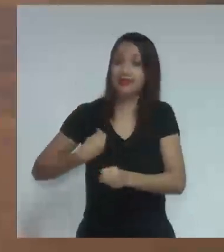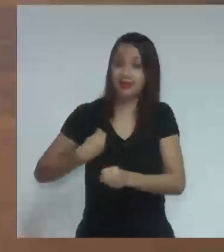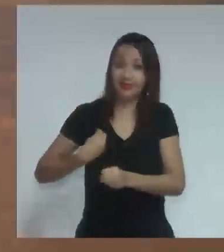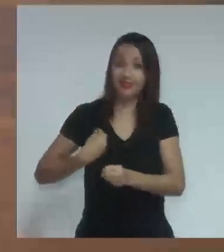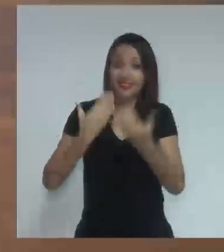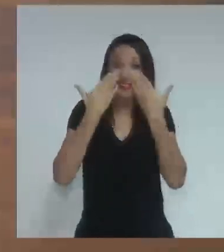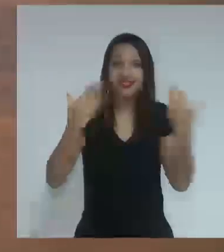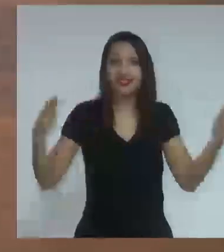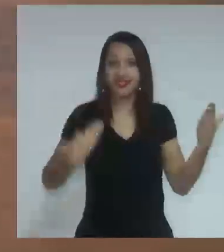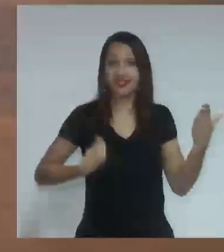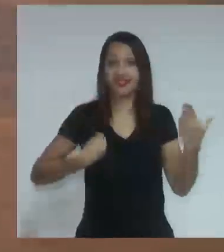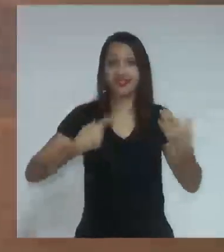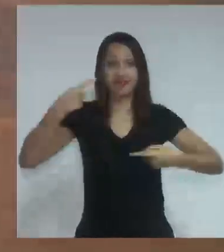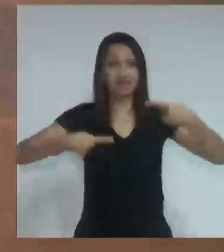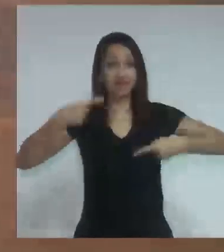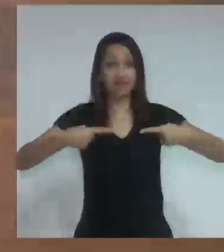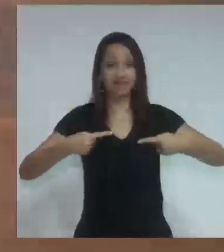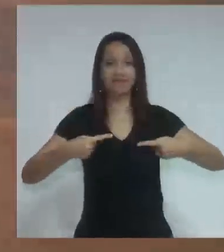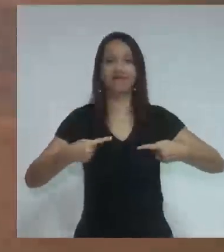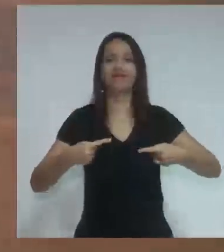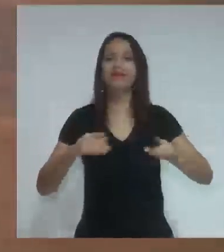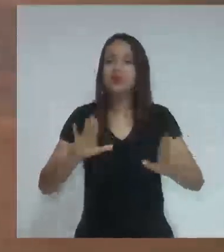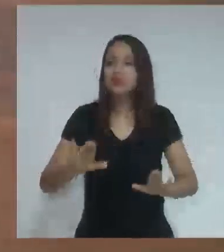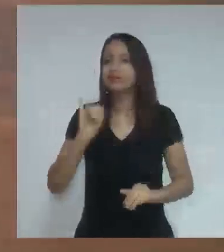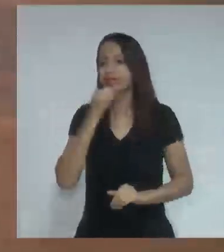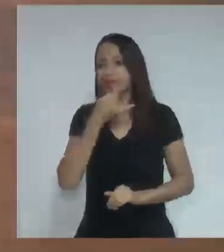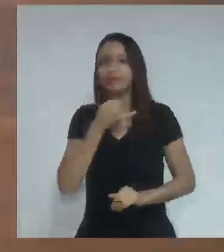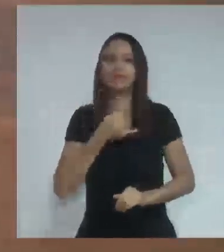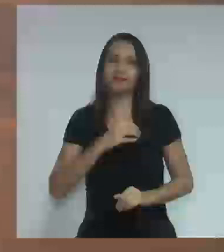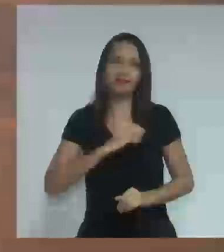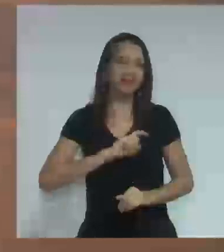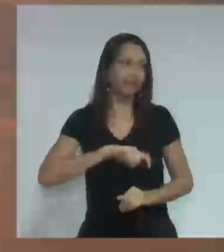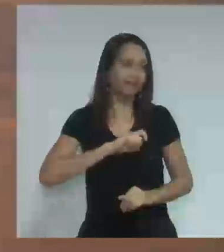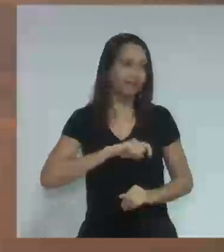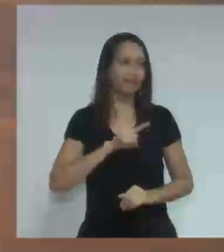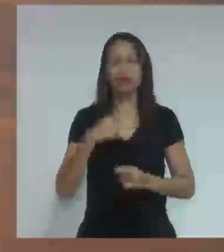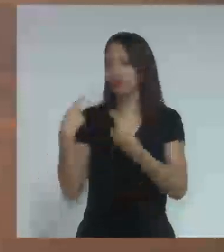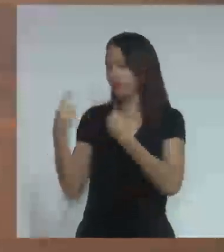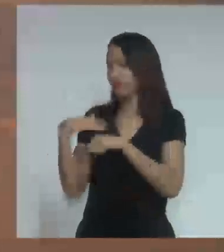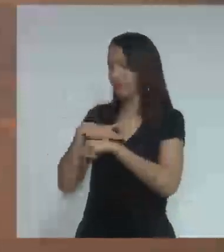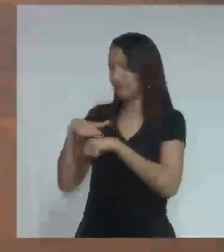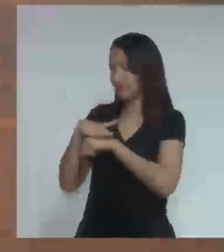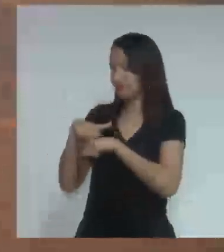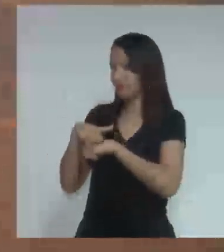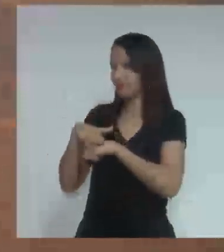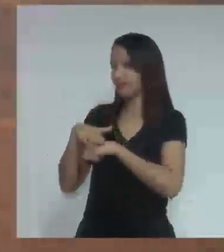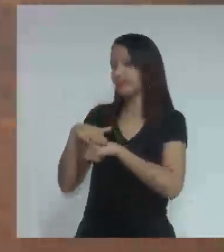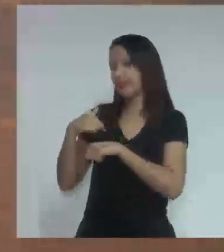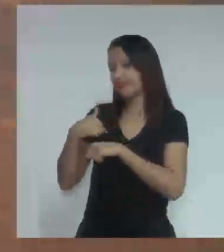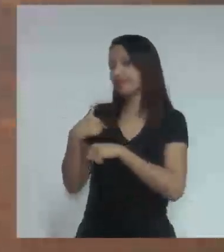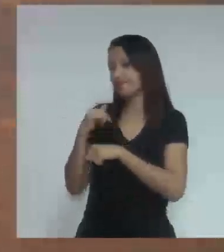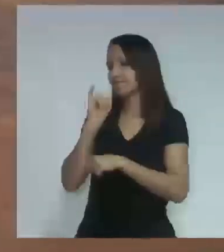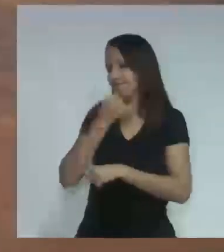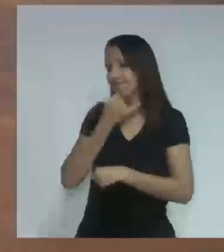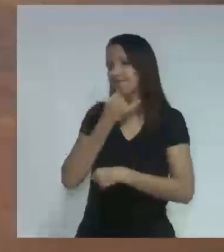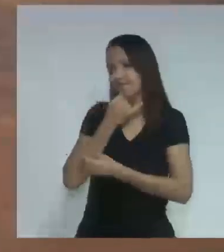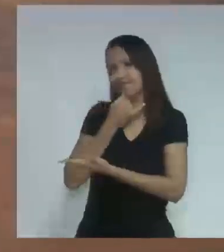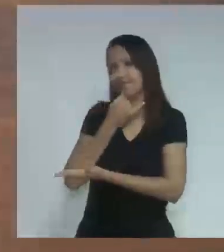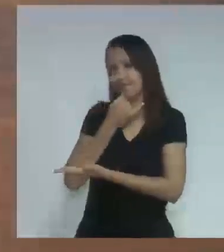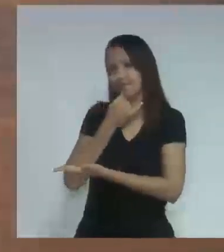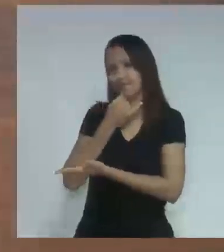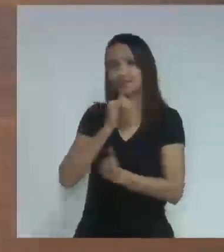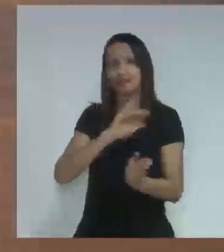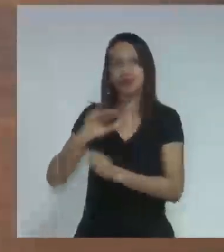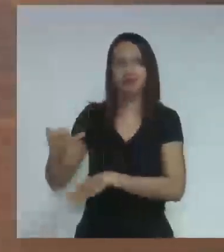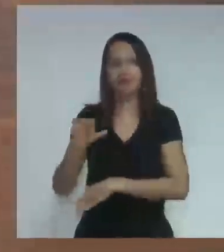é importante. Por isso que eu fiquei chateado. Fiquei muito chateado mesmo. Já falei isso para ele, de todos eles, o que eu fiquei mais chateado foi ele.